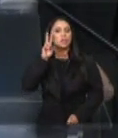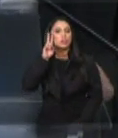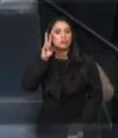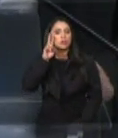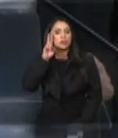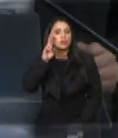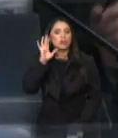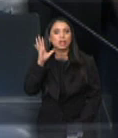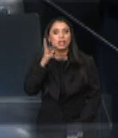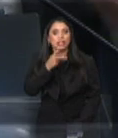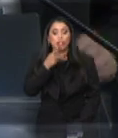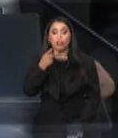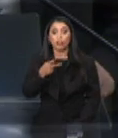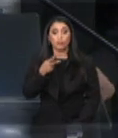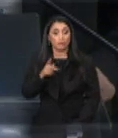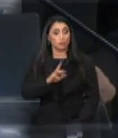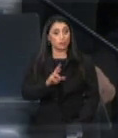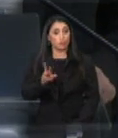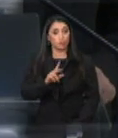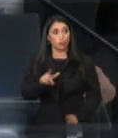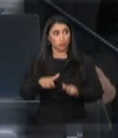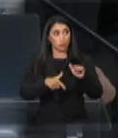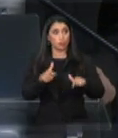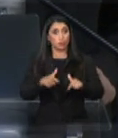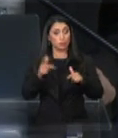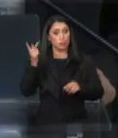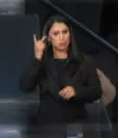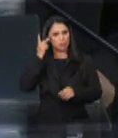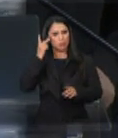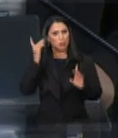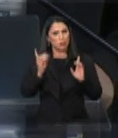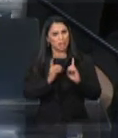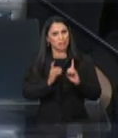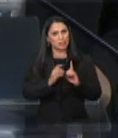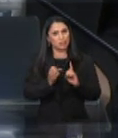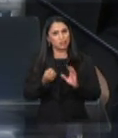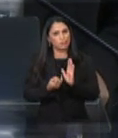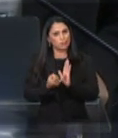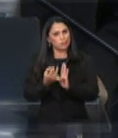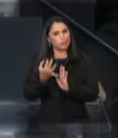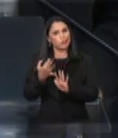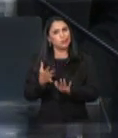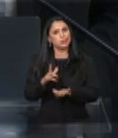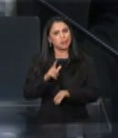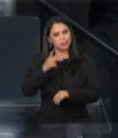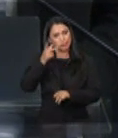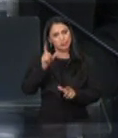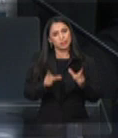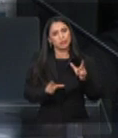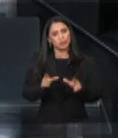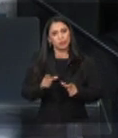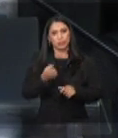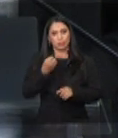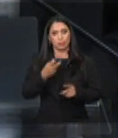que ele falou aquele não contou o serviço que ele tem lá em São Paulo e que atende muita gente e que vale a pena ser visitado